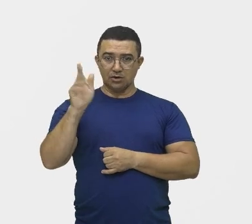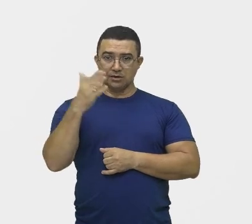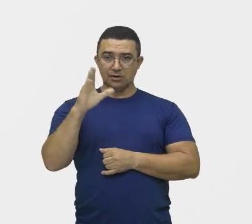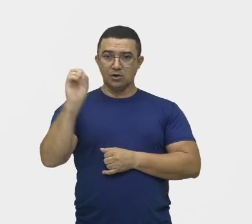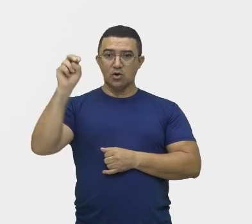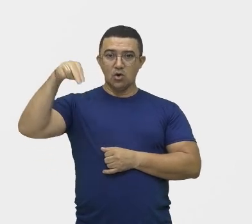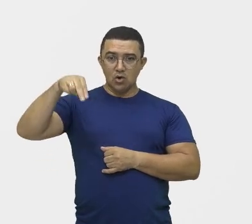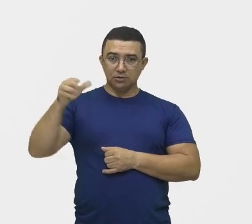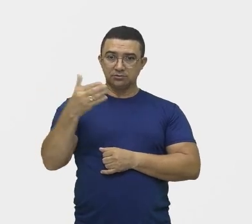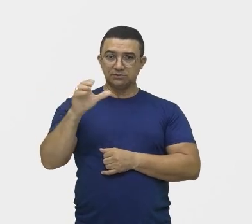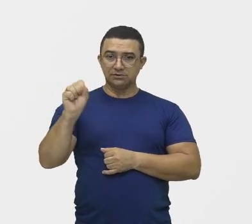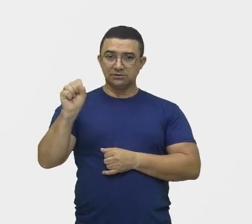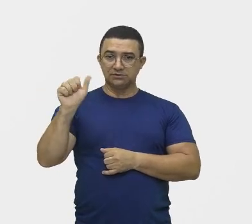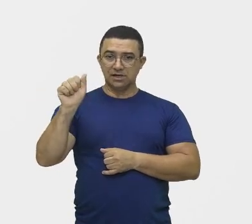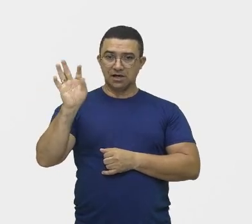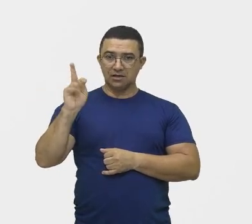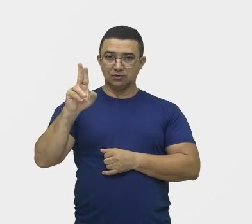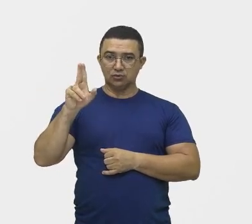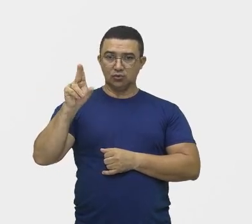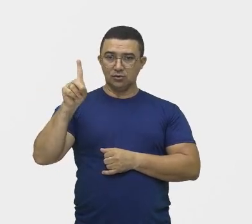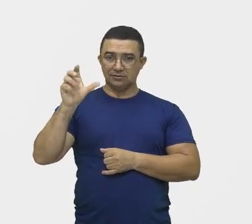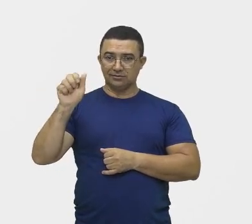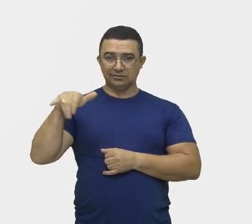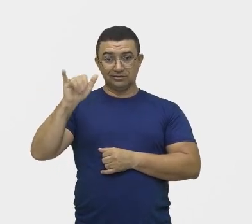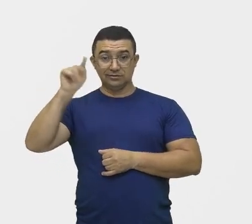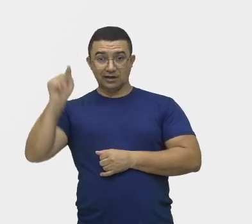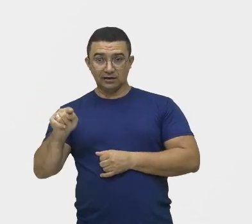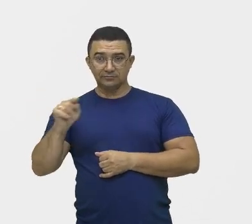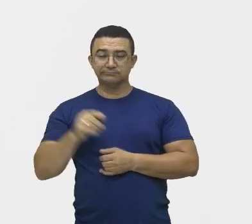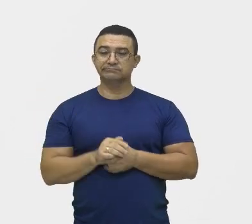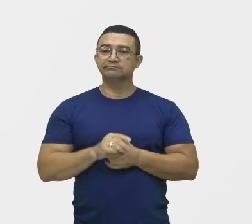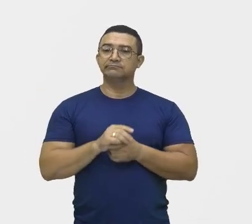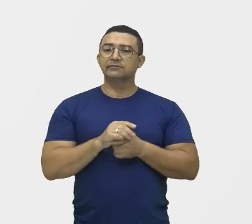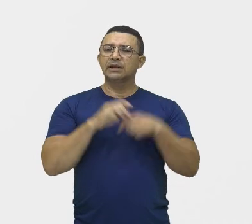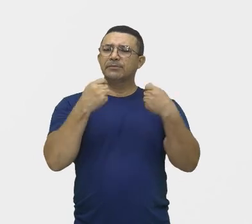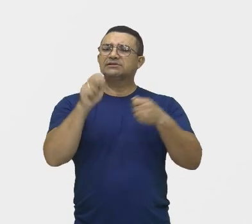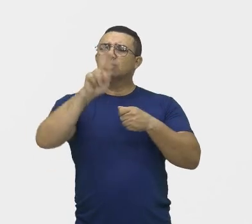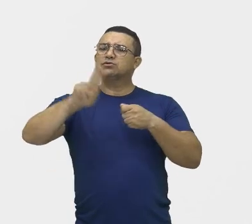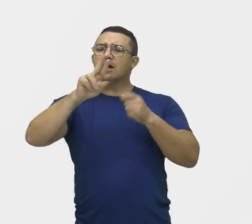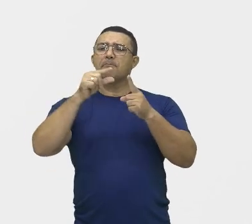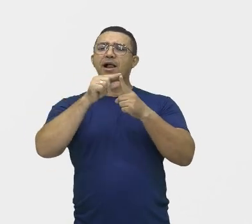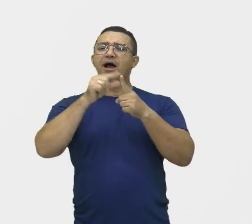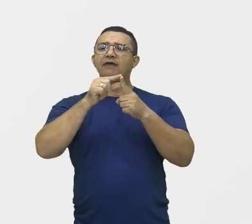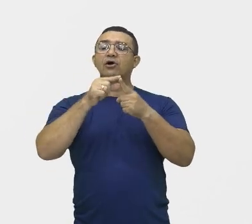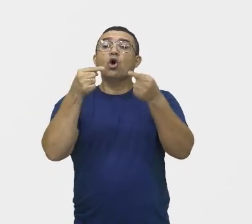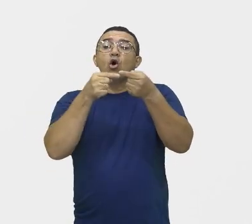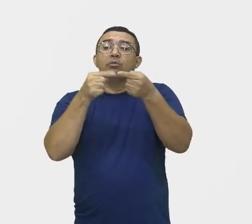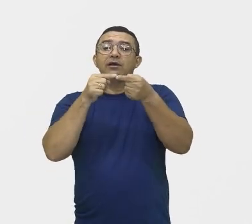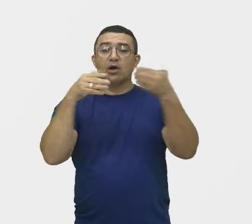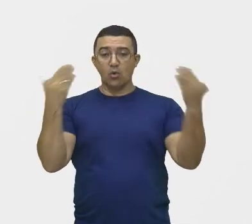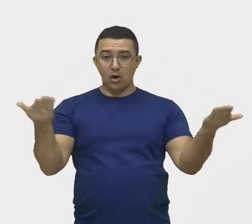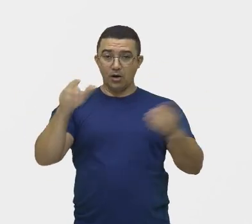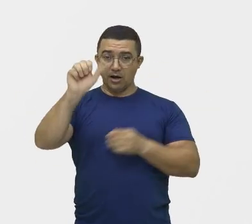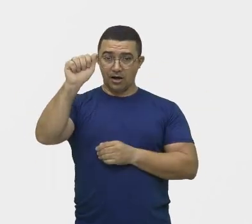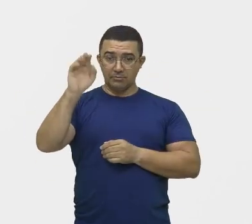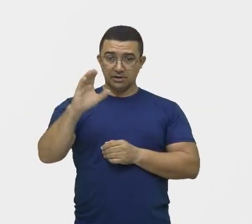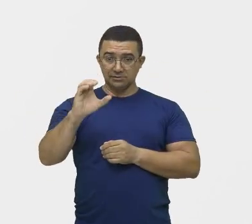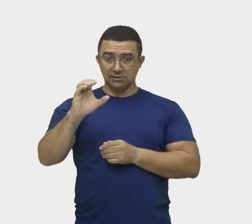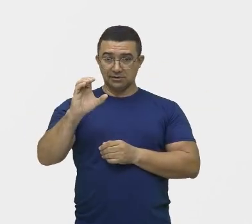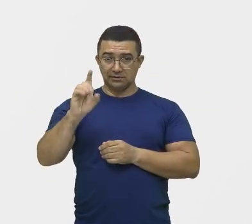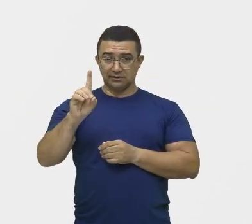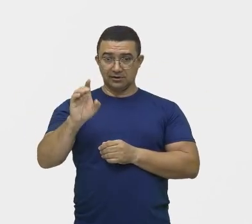simple present, precisamos usar a palavra que está na opção. Então, dá uma olhadinha nas opções que nós